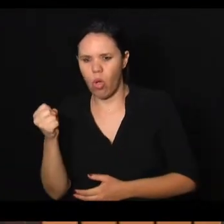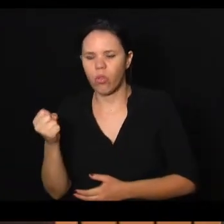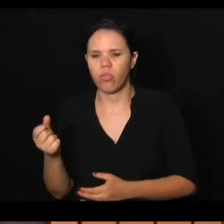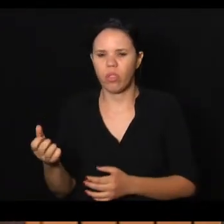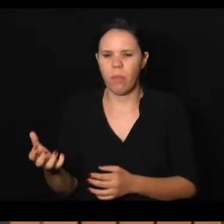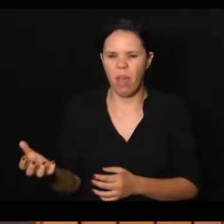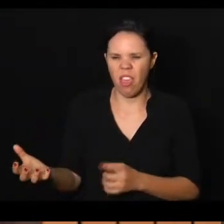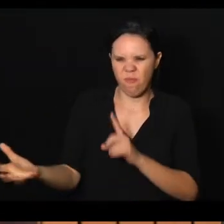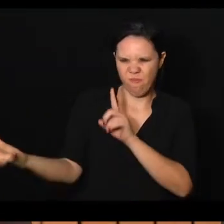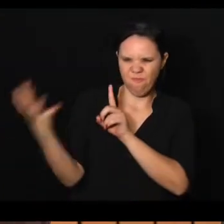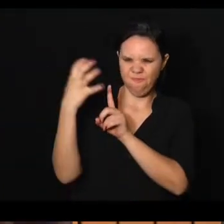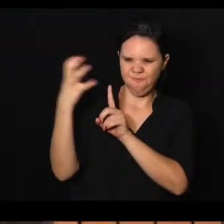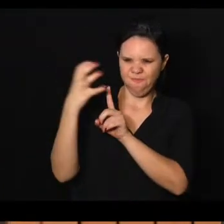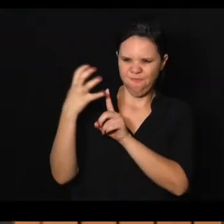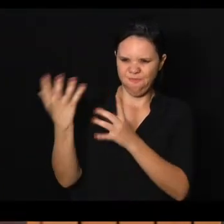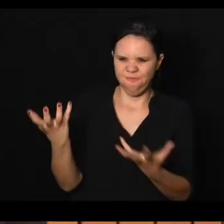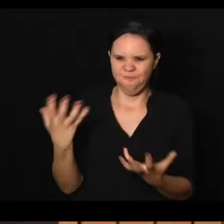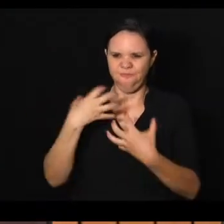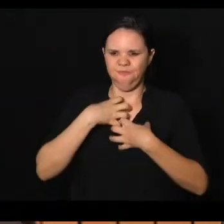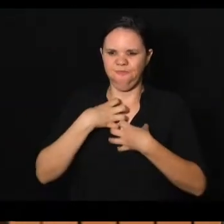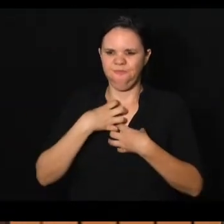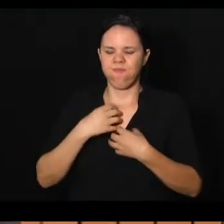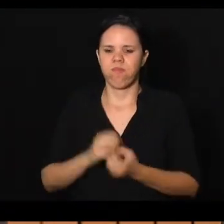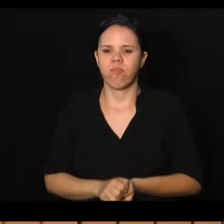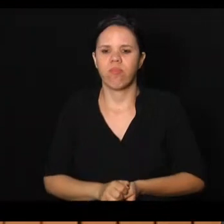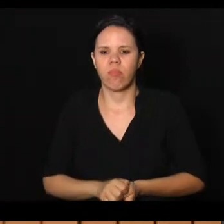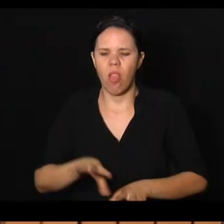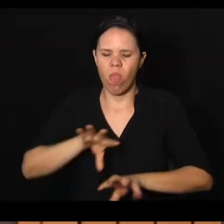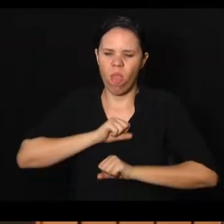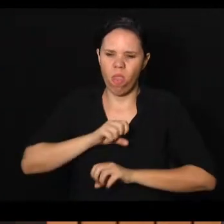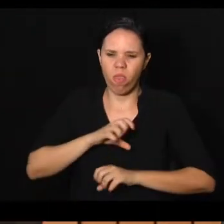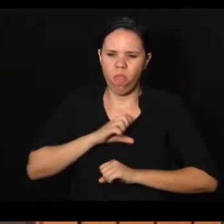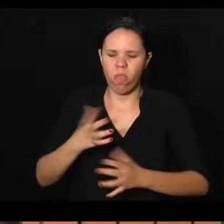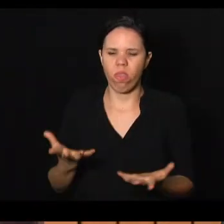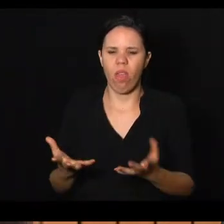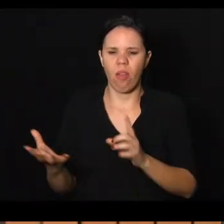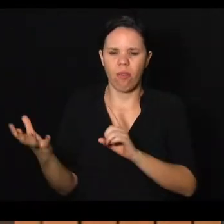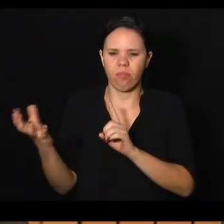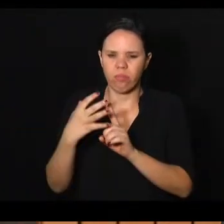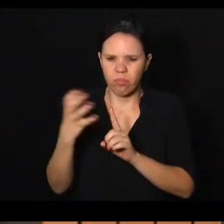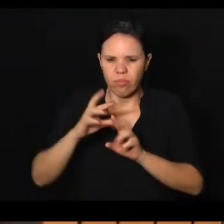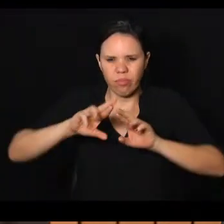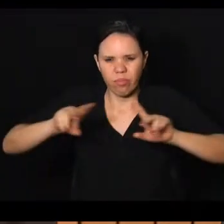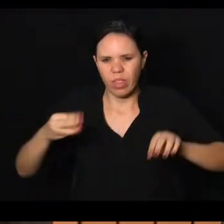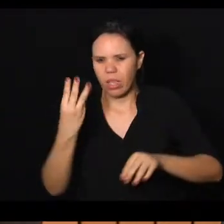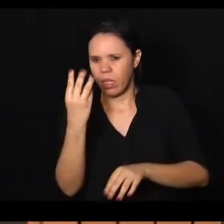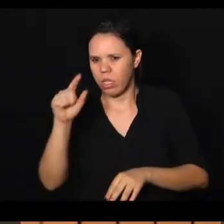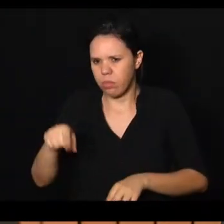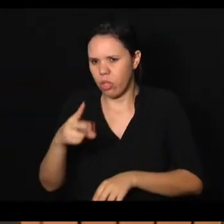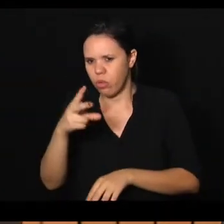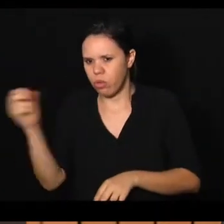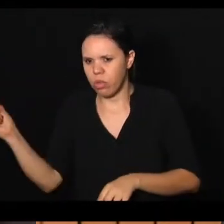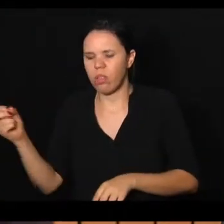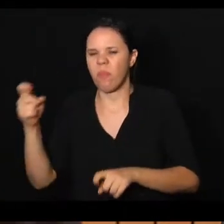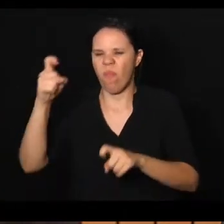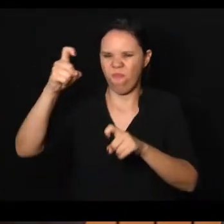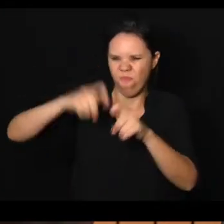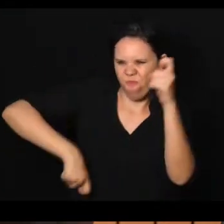moral, 2.300 denúncias. Violência psicológica, 3.200. Violência